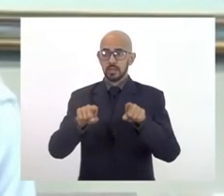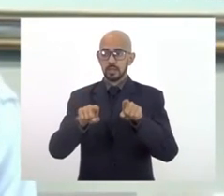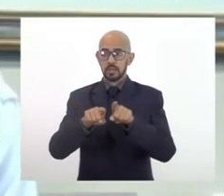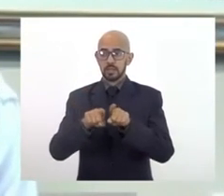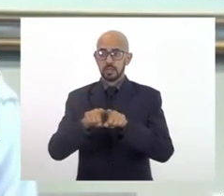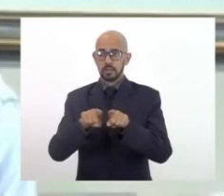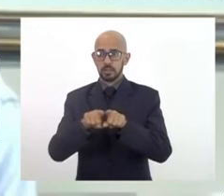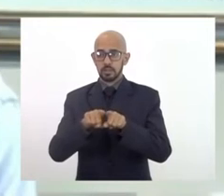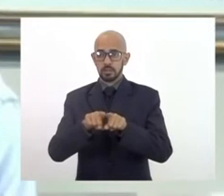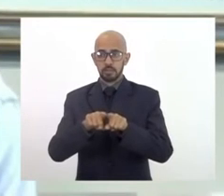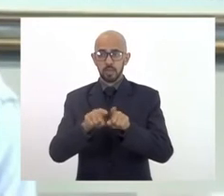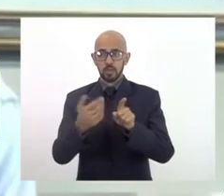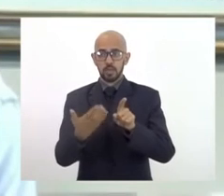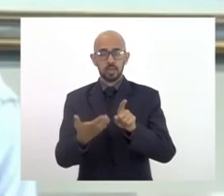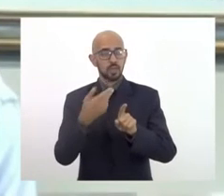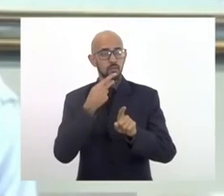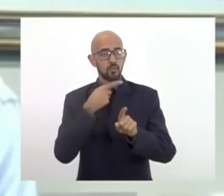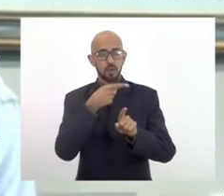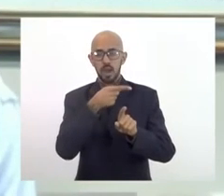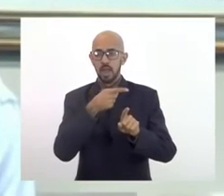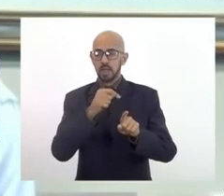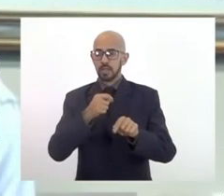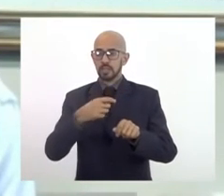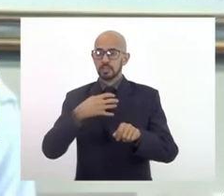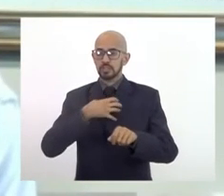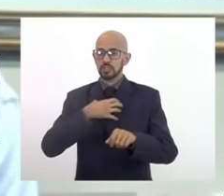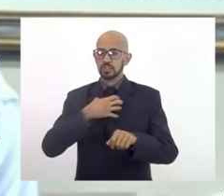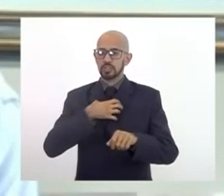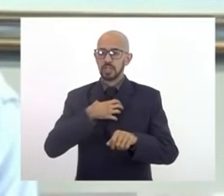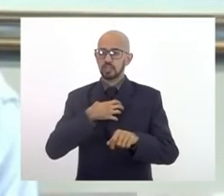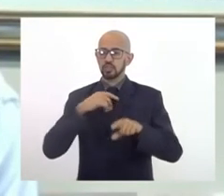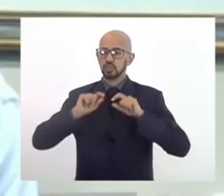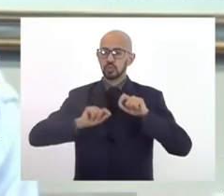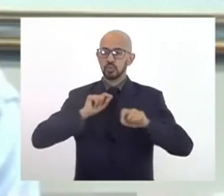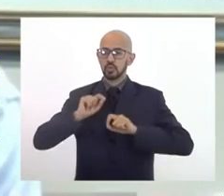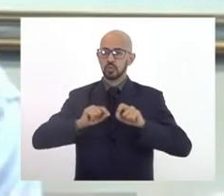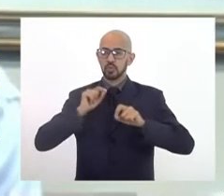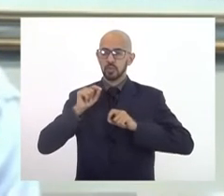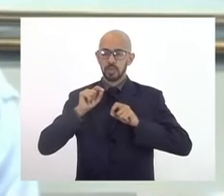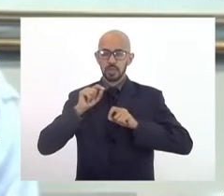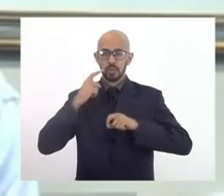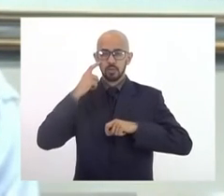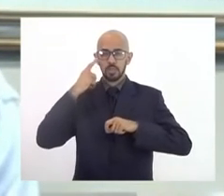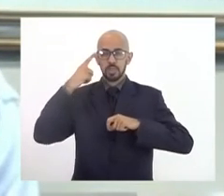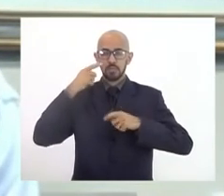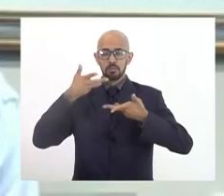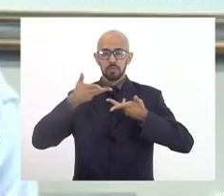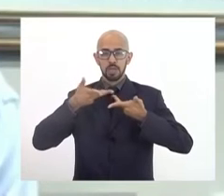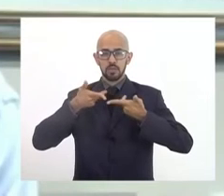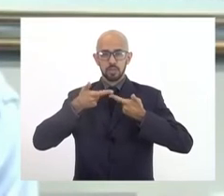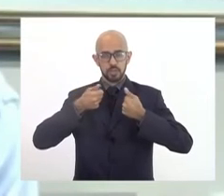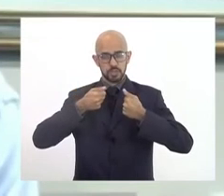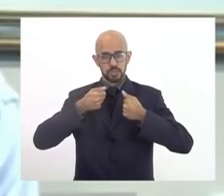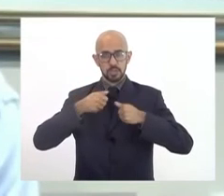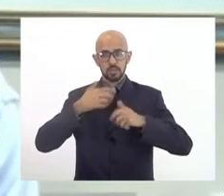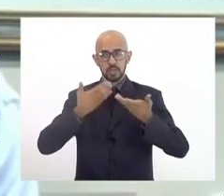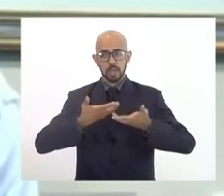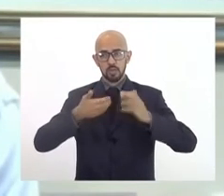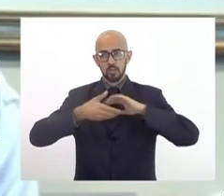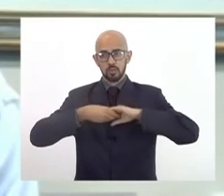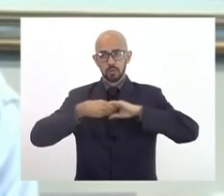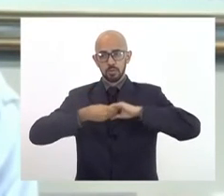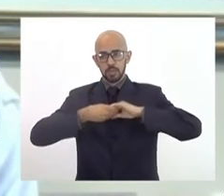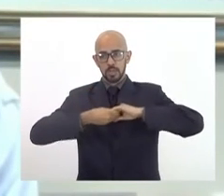ver realmente o trabalho. Deixa a gente com uma perspectiva maravilhosa. Quero cumprimentar o deputado Luiz